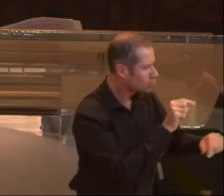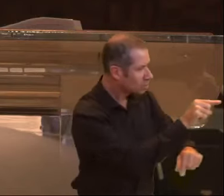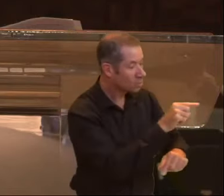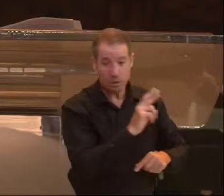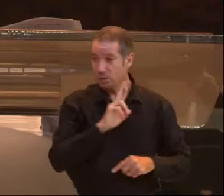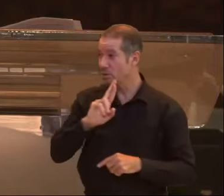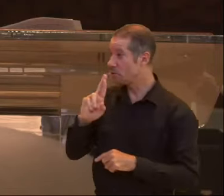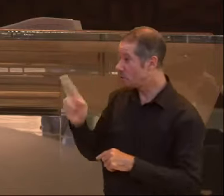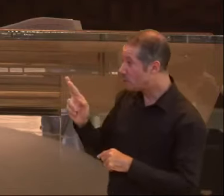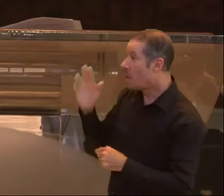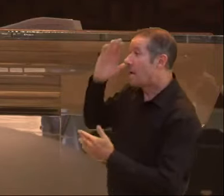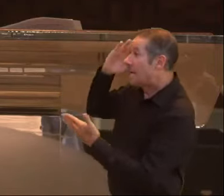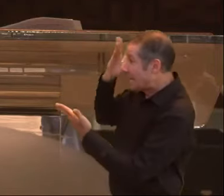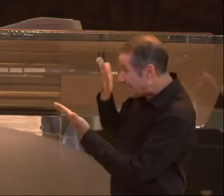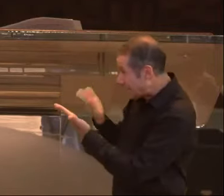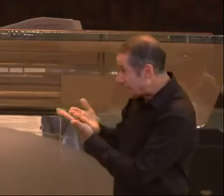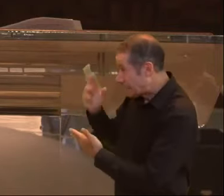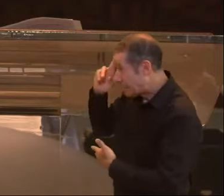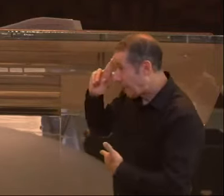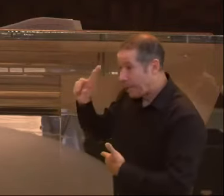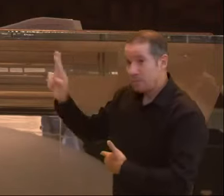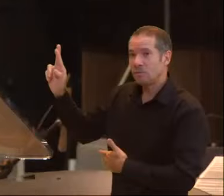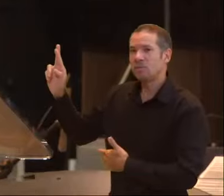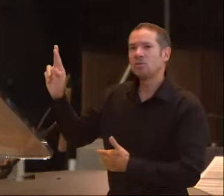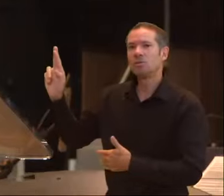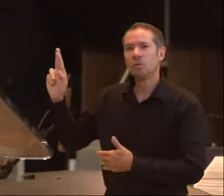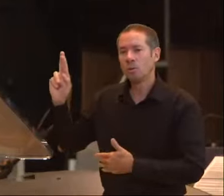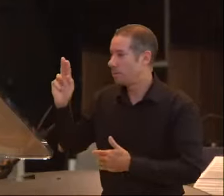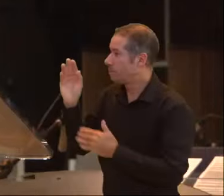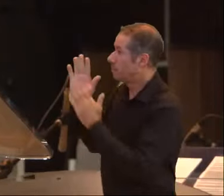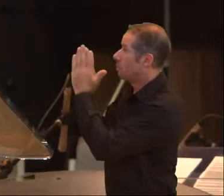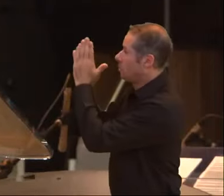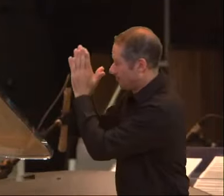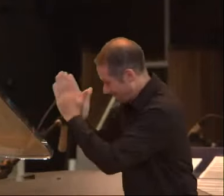ele disse: creio, Senhor, e o adorou.